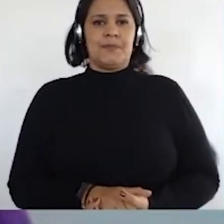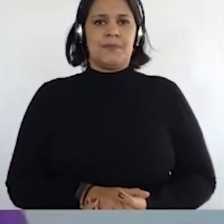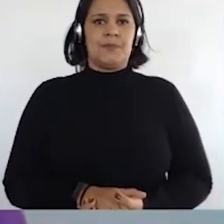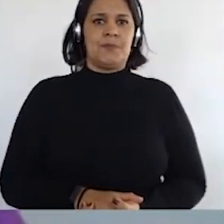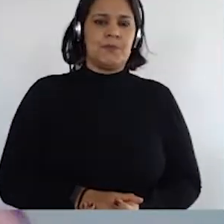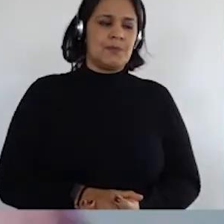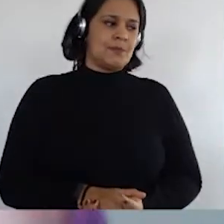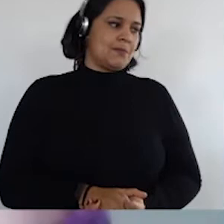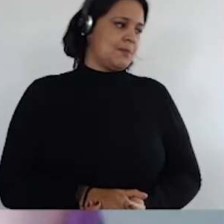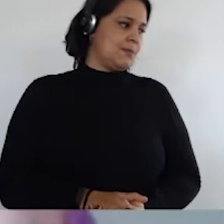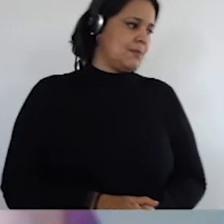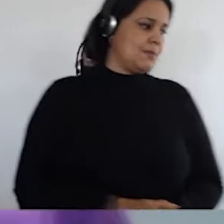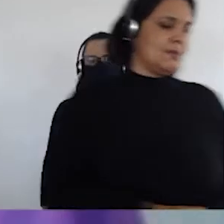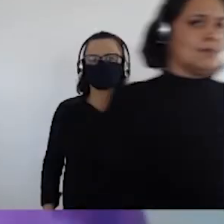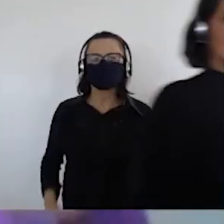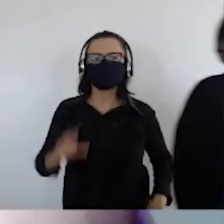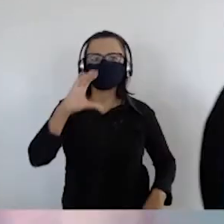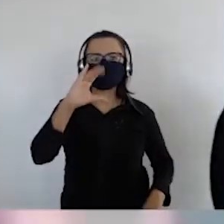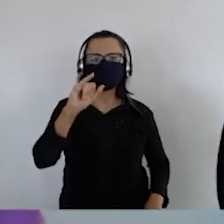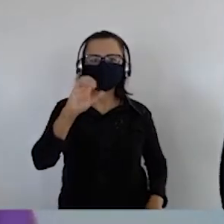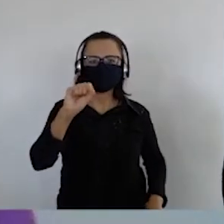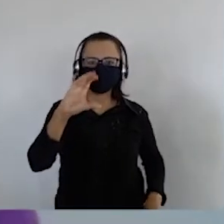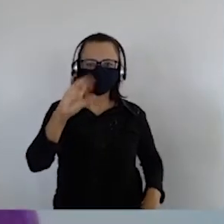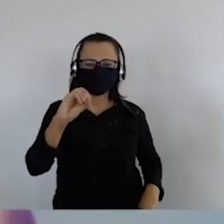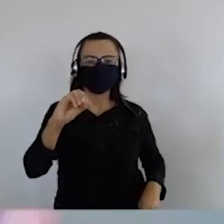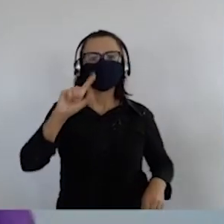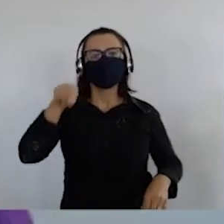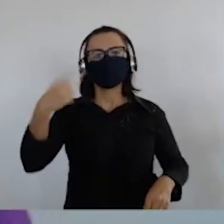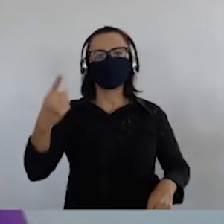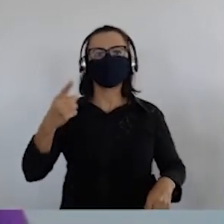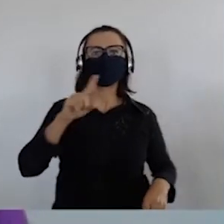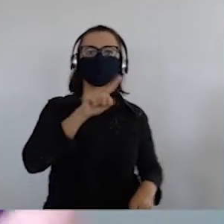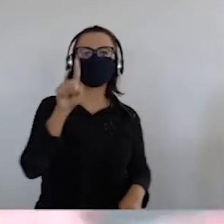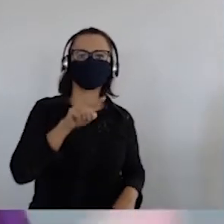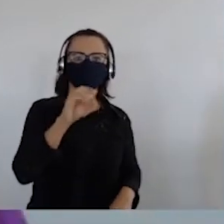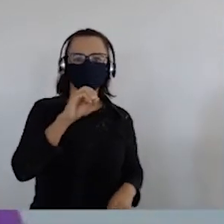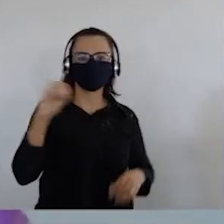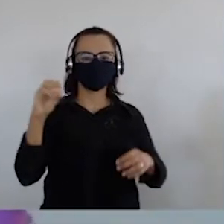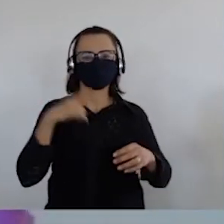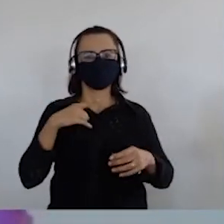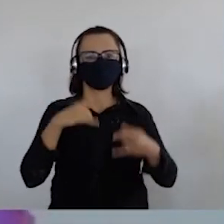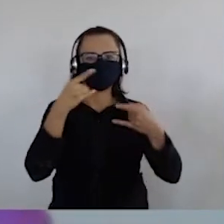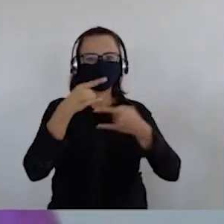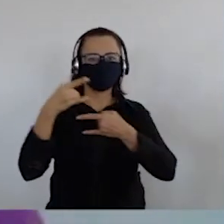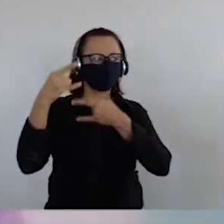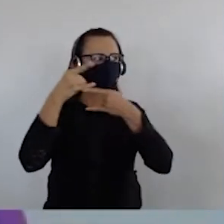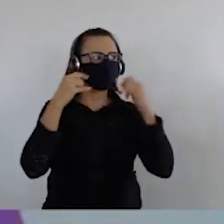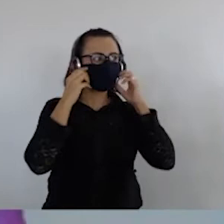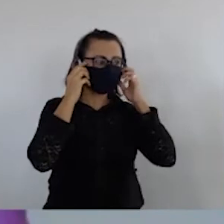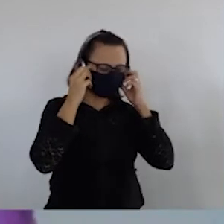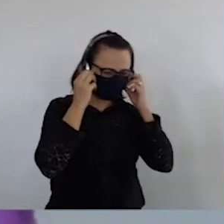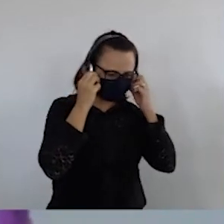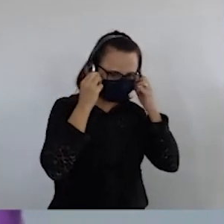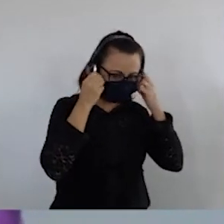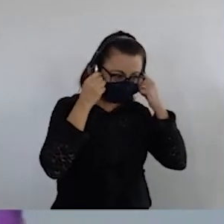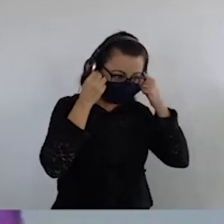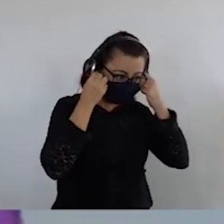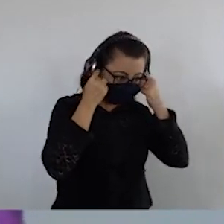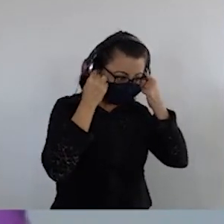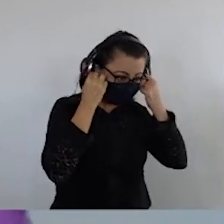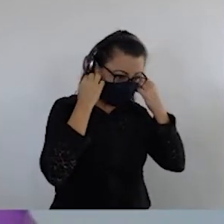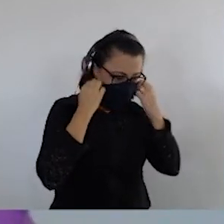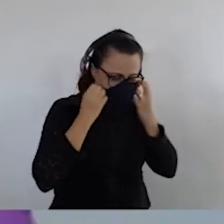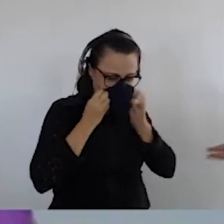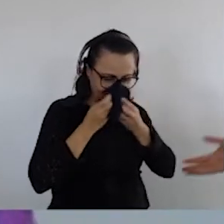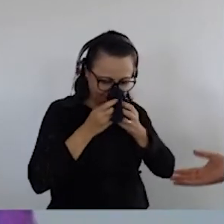usa o Cisco, outro usa o Zoom, e o advogado tem que se adequar a todos esses